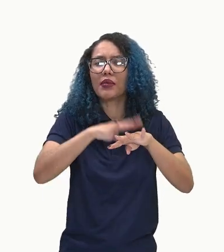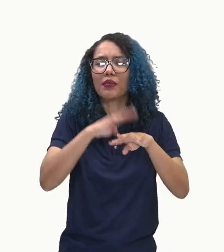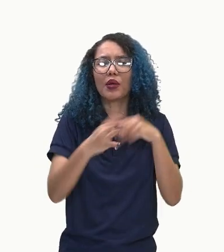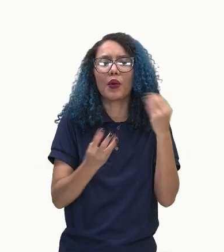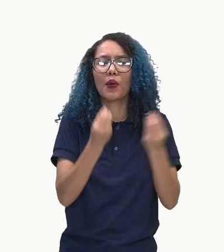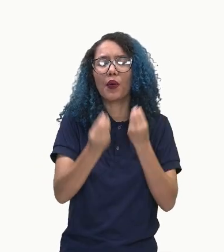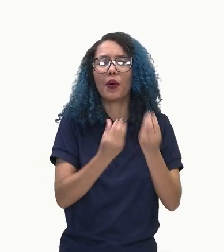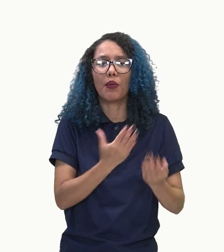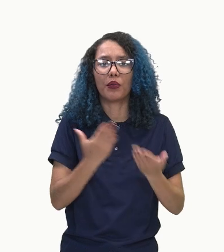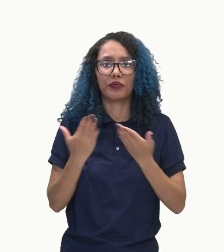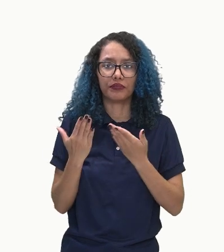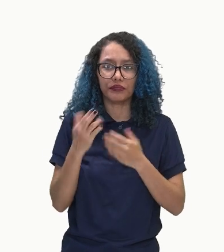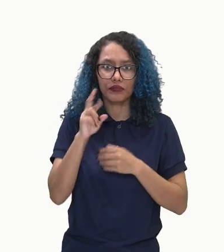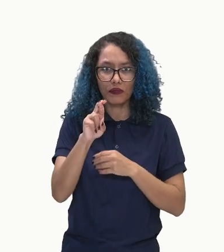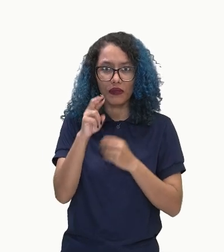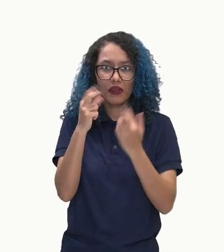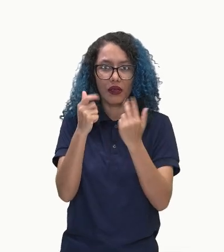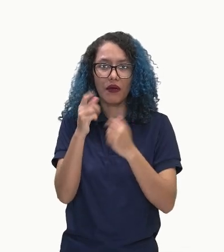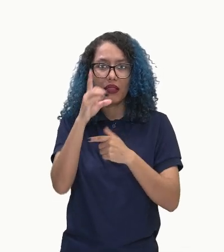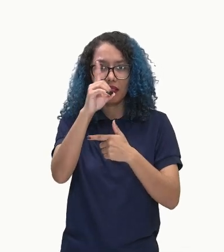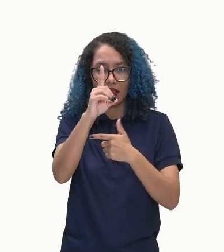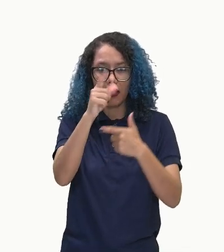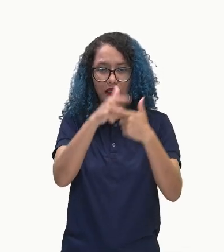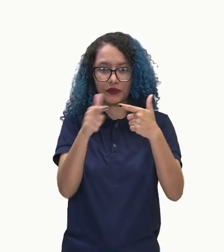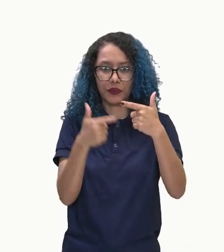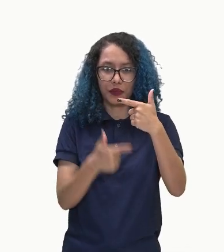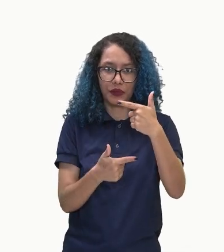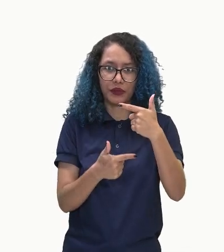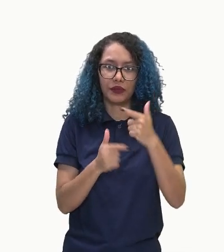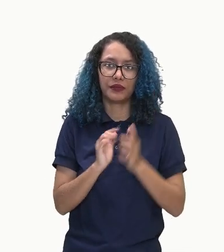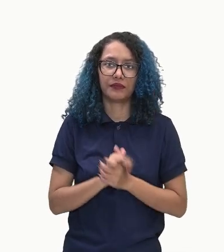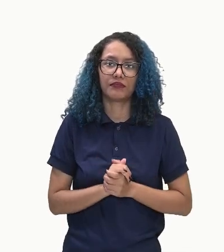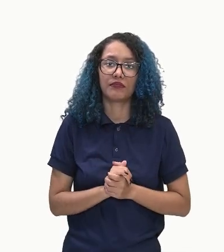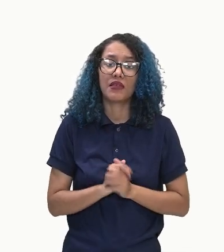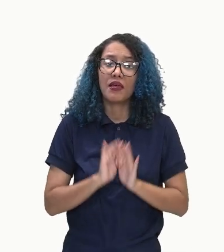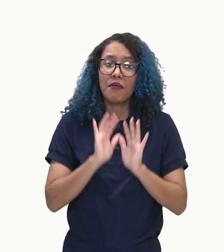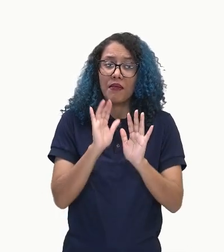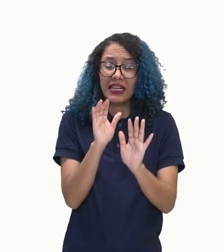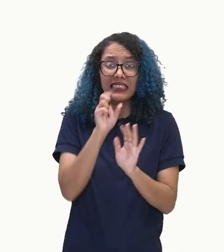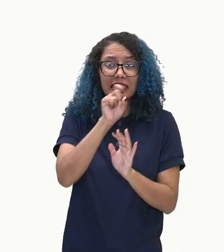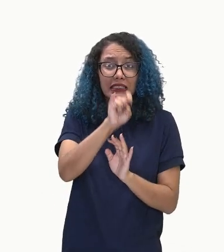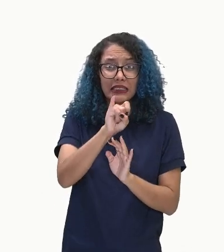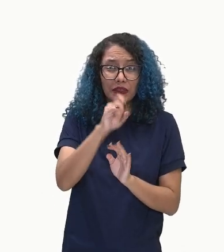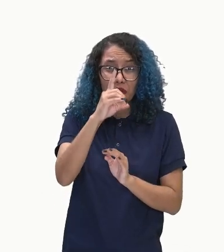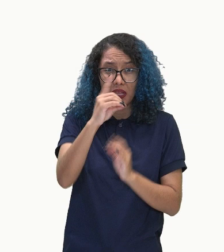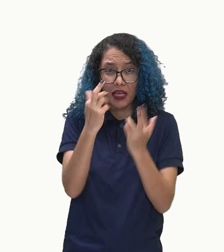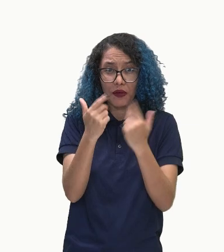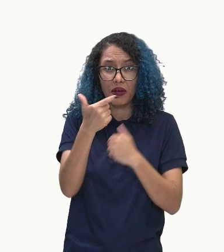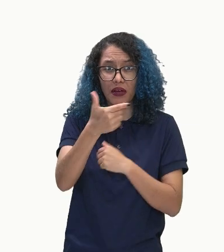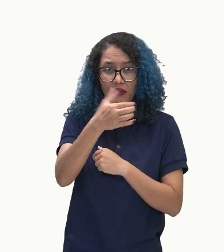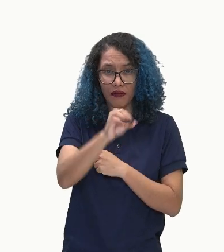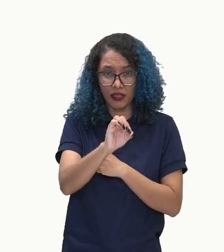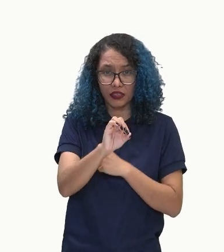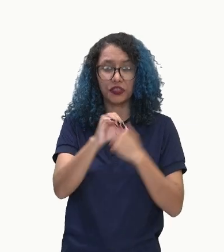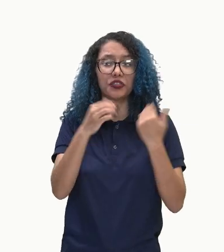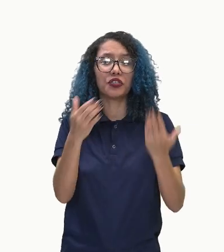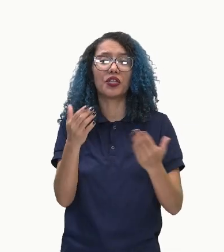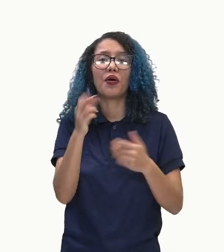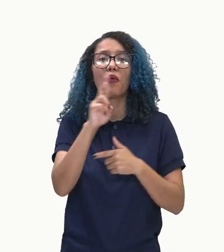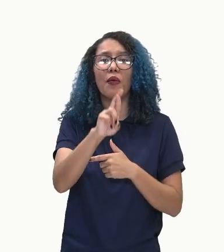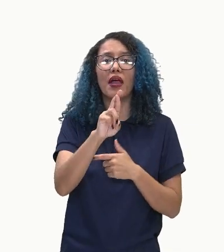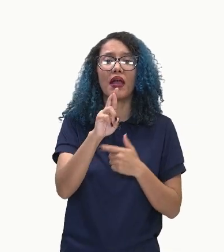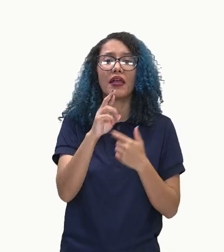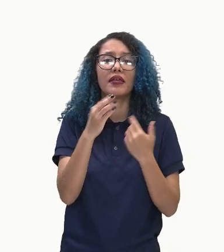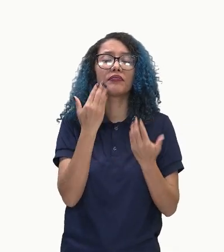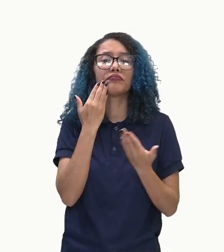diâmetro dividido por 2. Certo? Mas se o diâmetro é 20, então nós vamos dizer aqui que o raio é